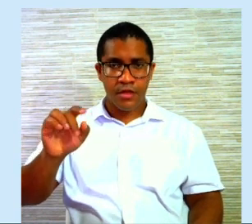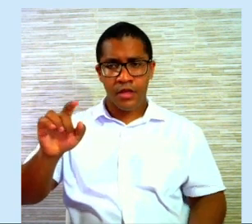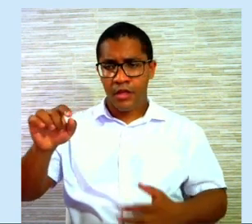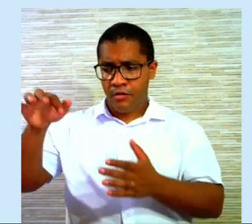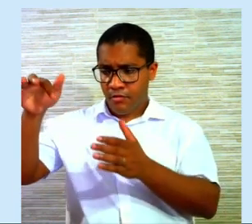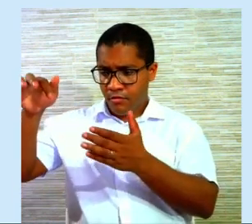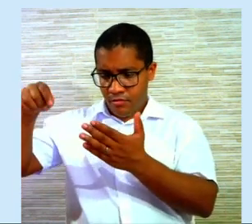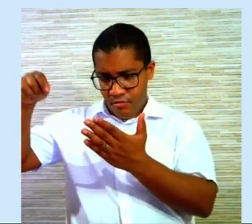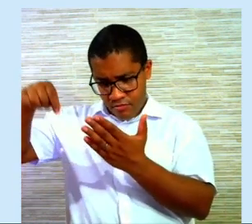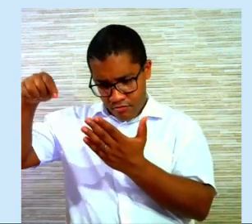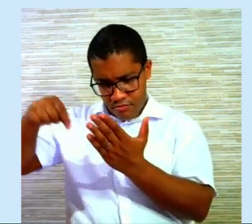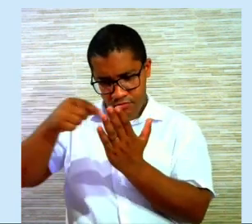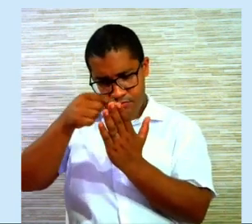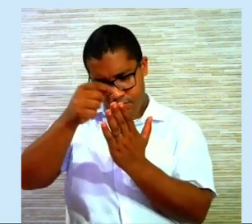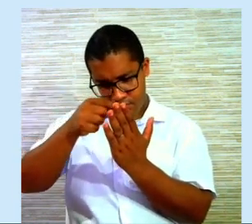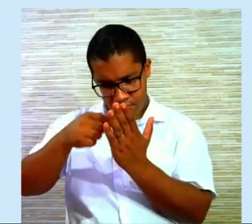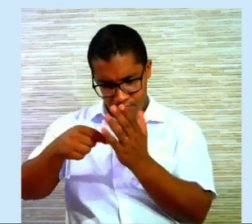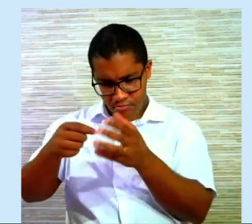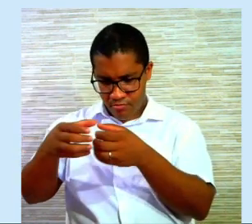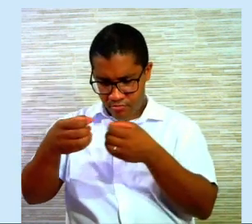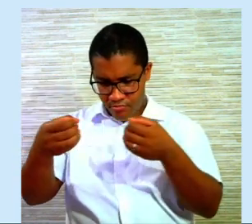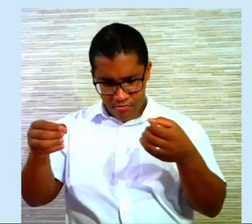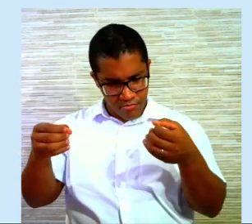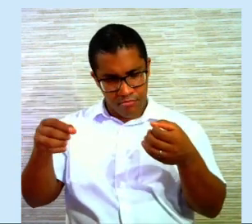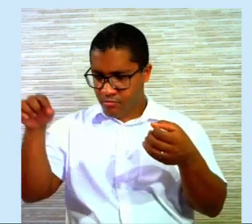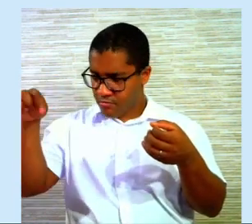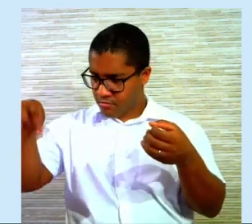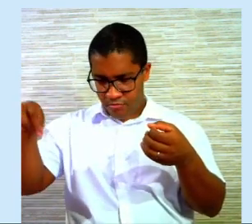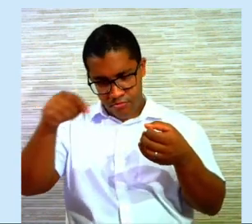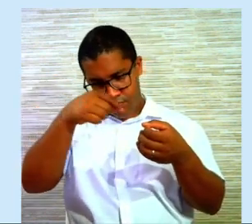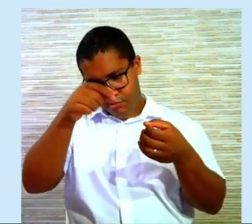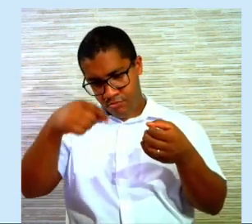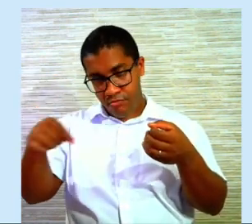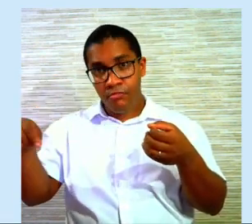Escreviam, publicavam seus manuscritos,